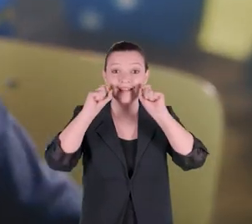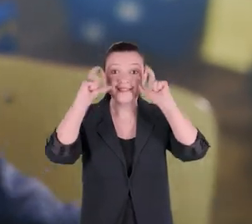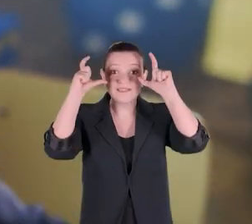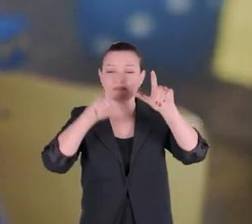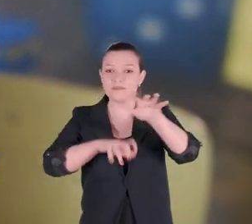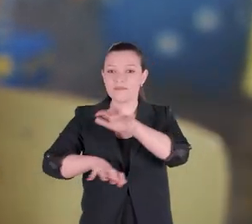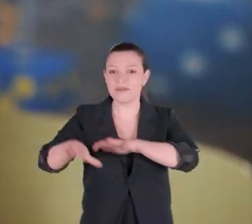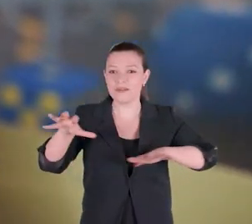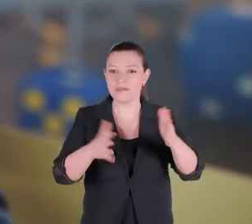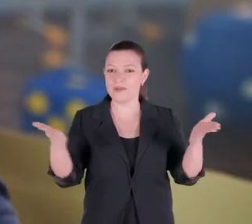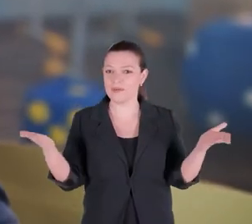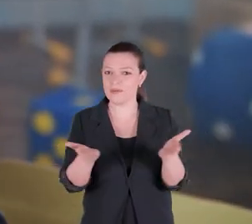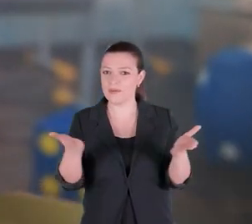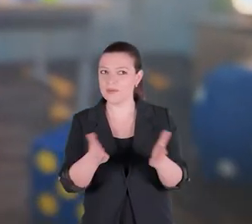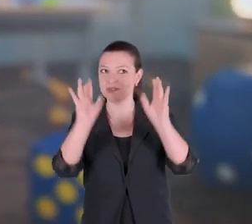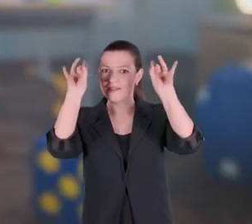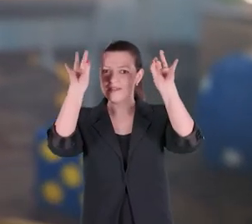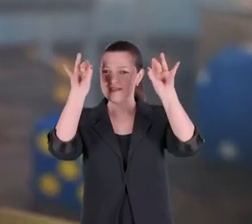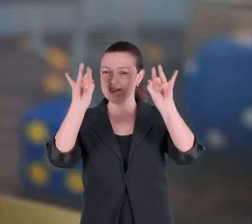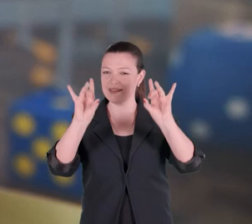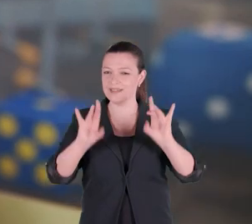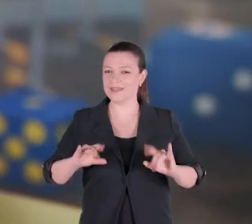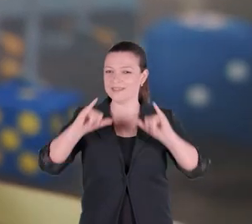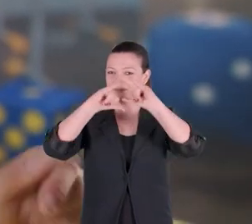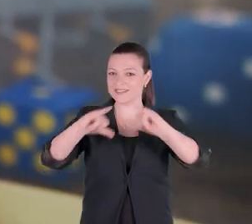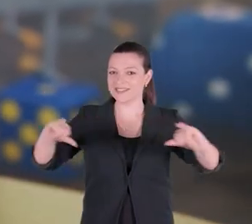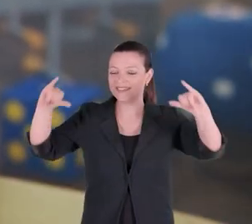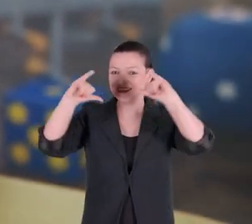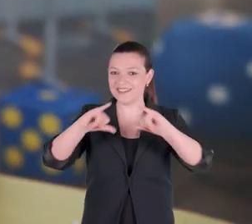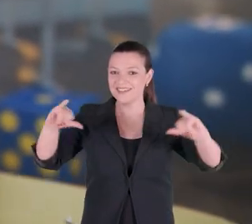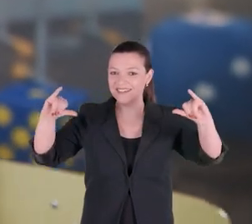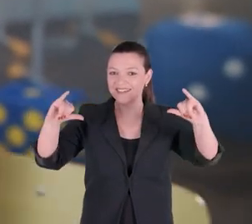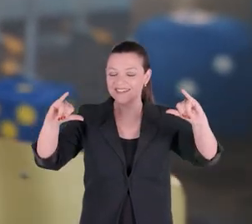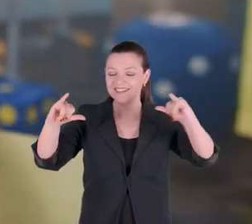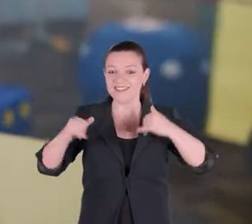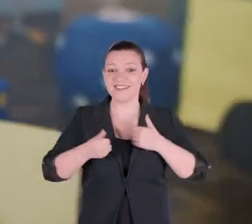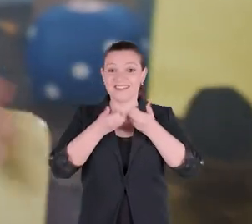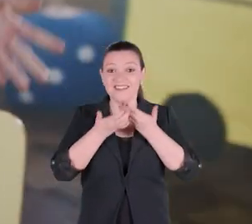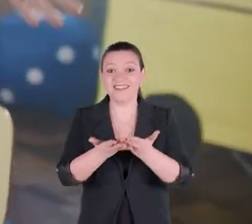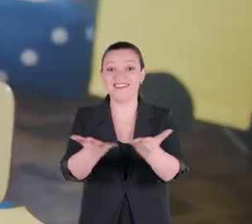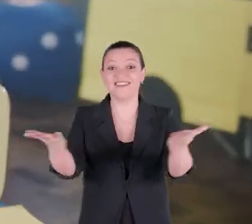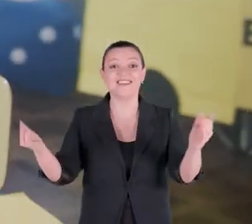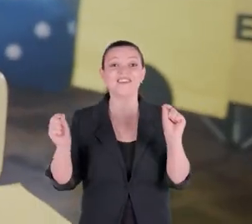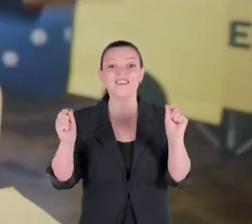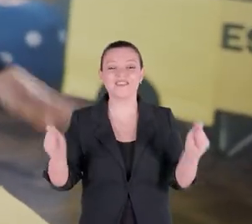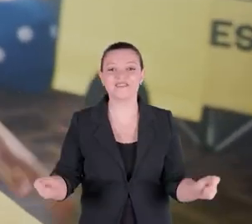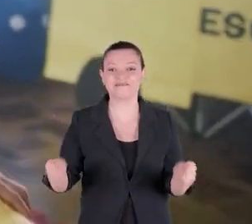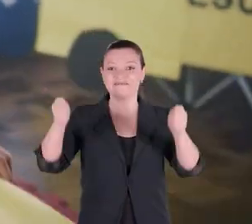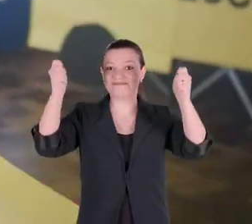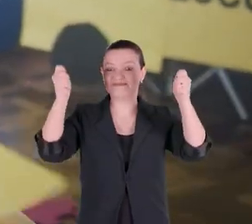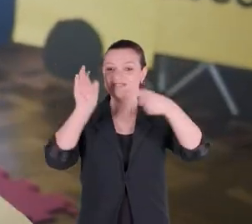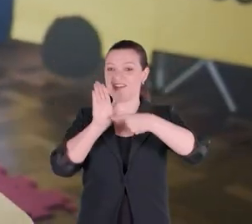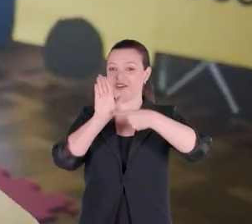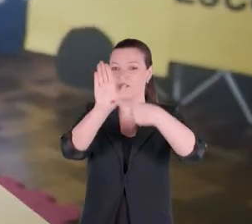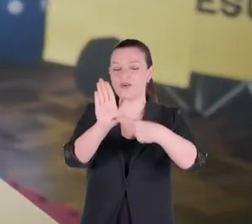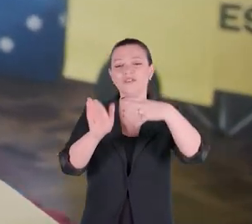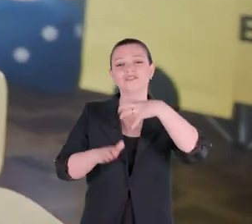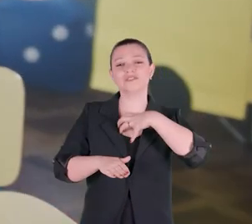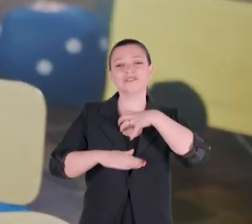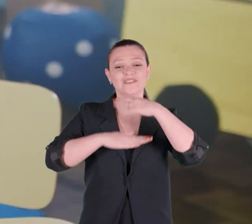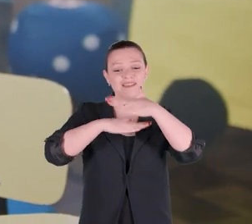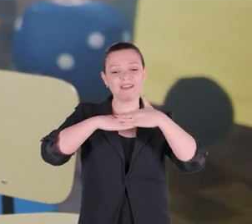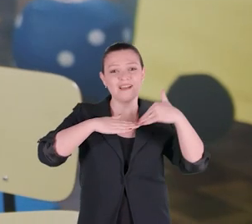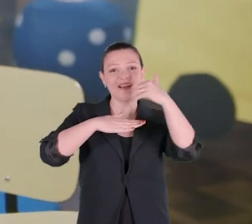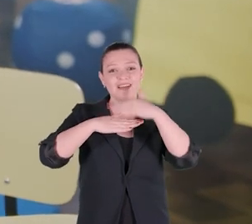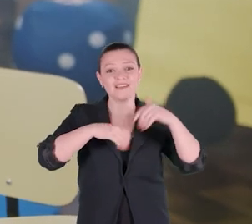Gente, se prepare, porque hoje o conteúdo vai ser especial. Com vocês,